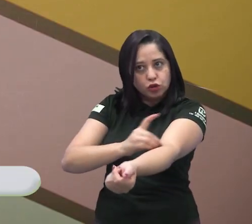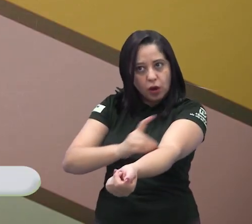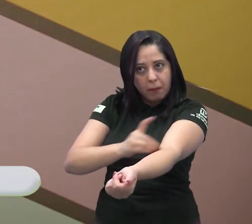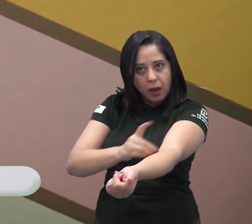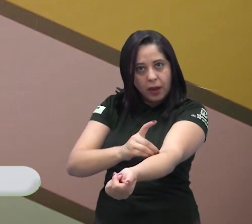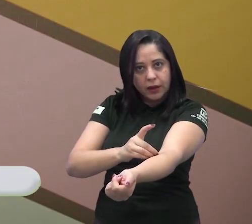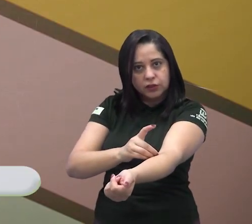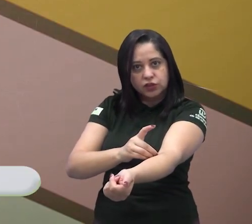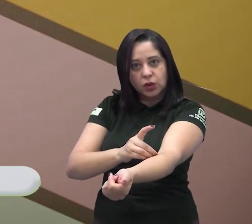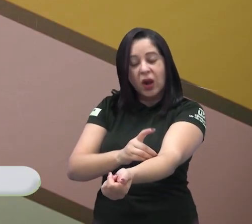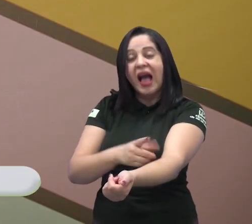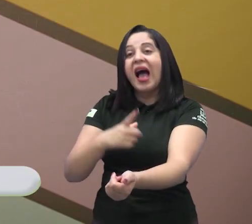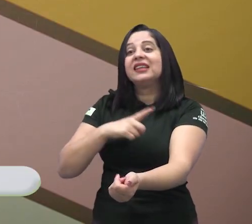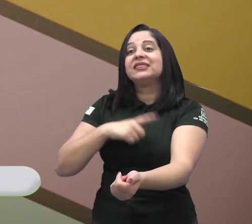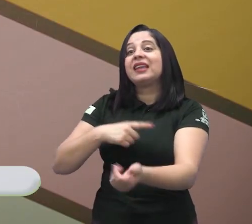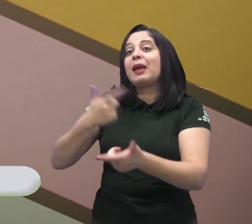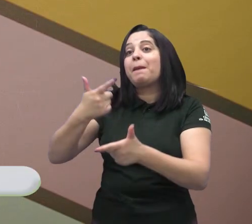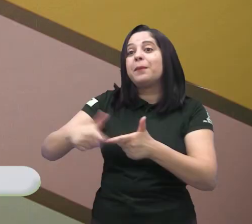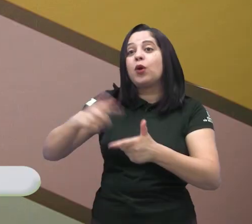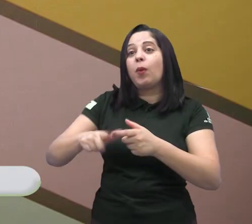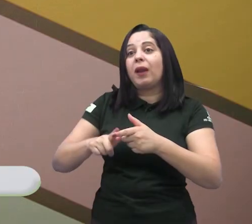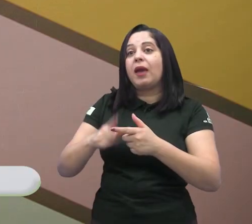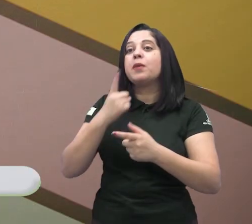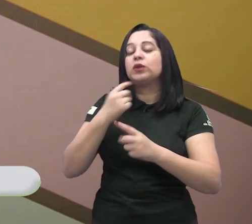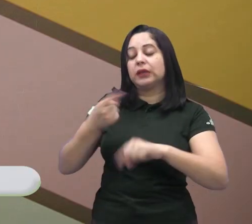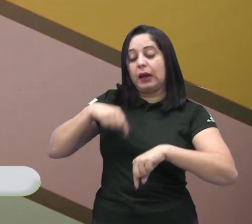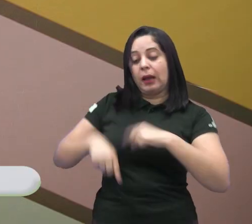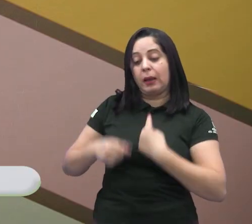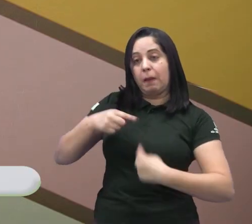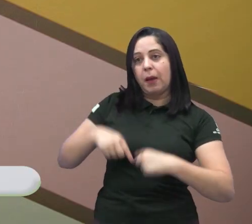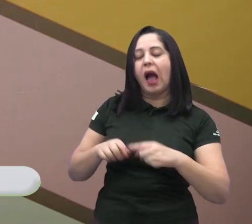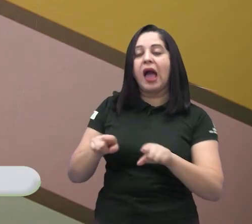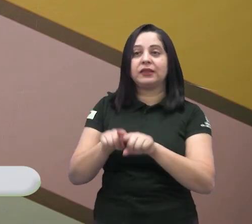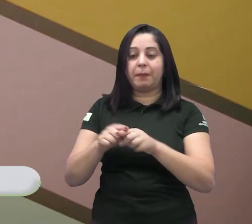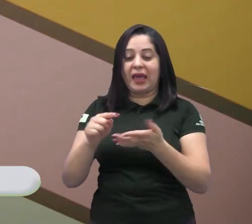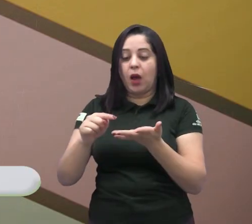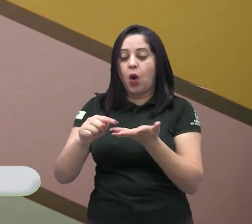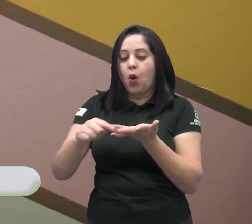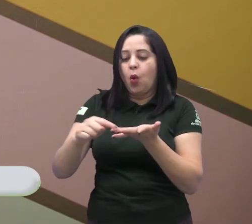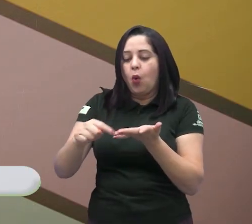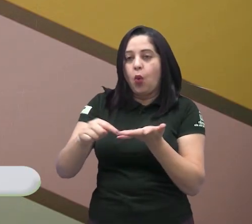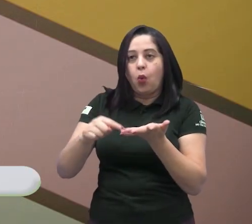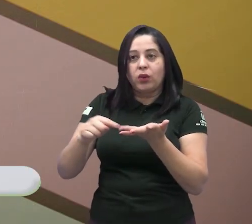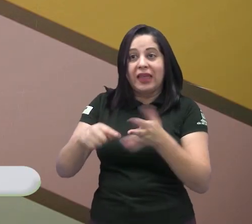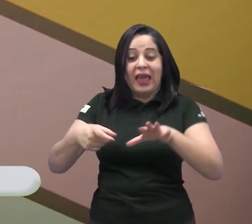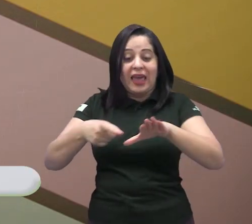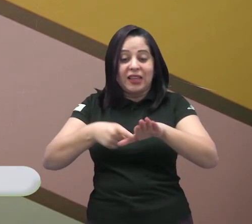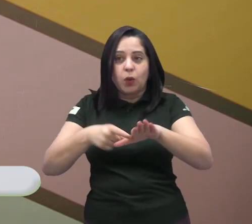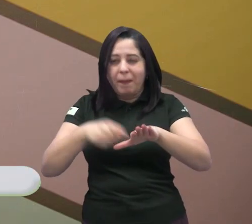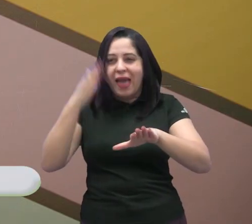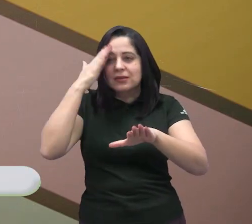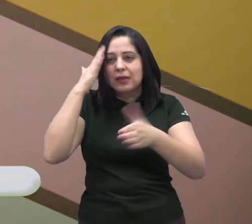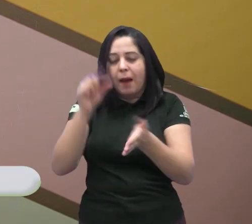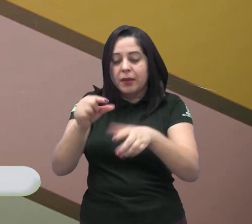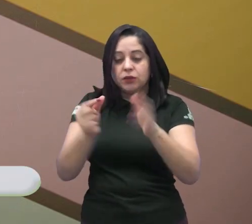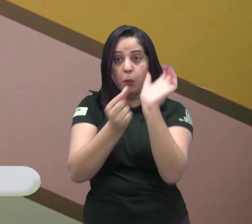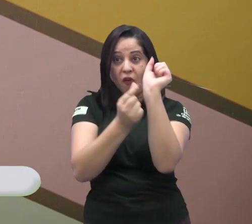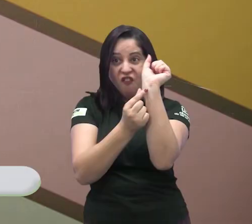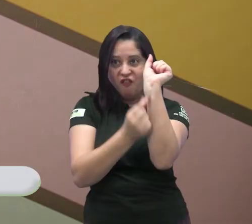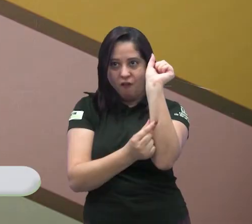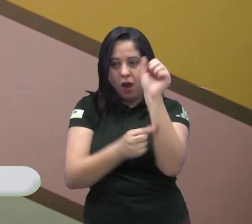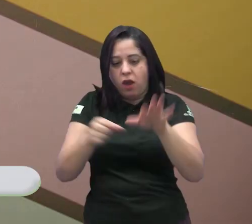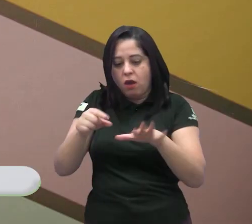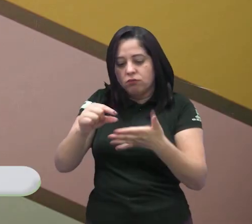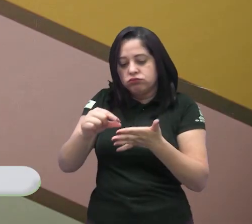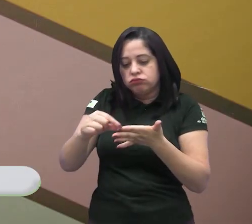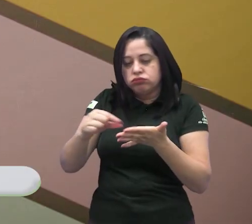mais problemas em circulação de vasos sanguíneos terminais, ponta de dedo, de mão, de pé, aqueles vasinhos sanguíneos fininhos.